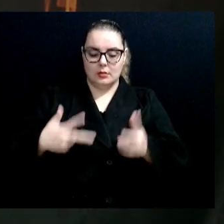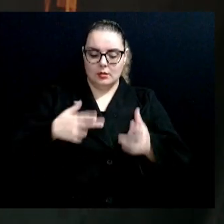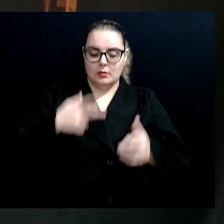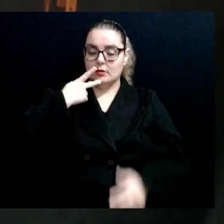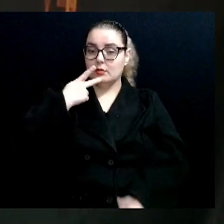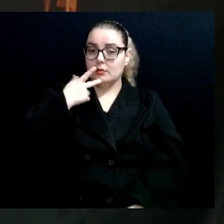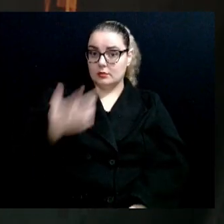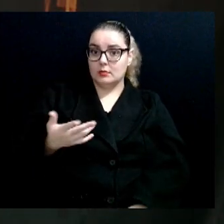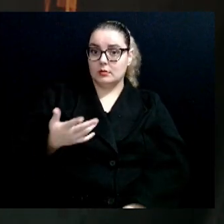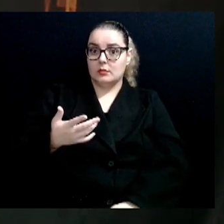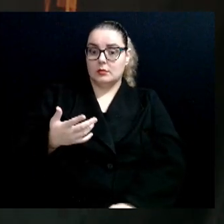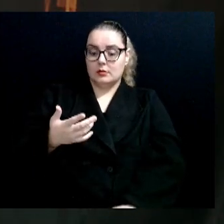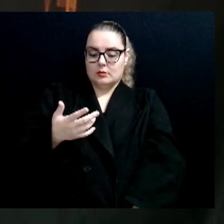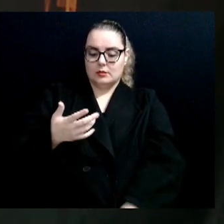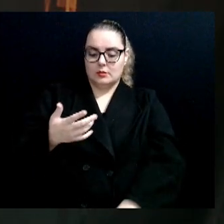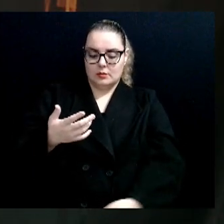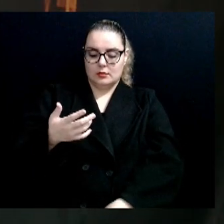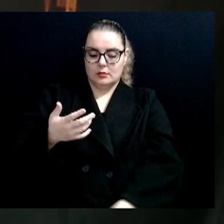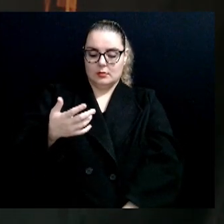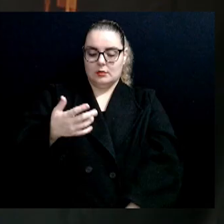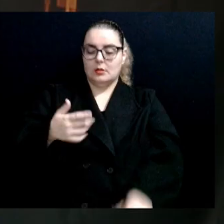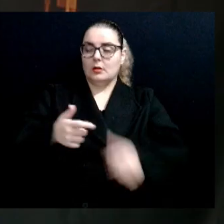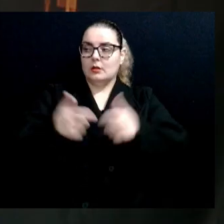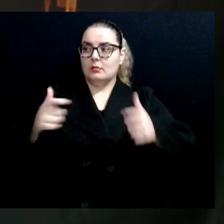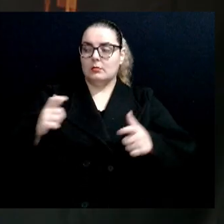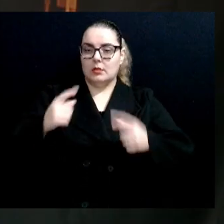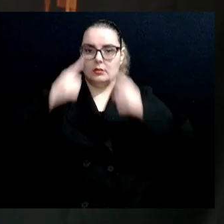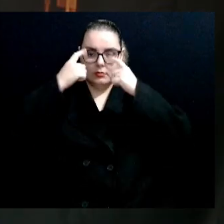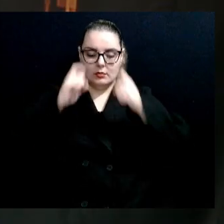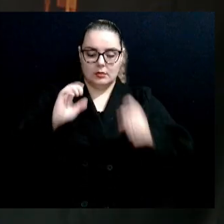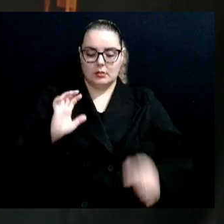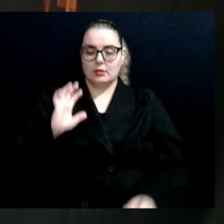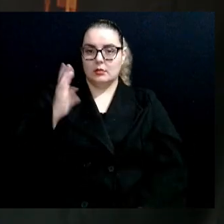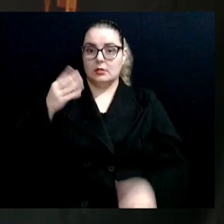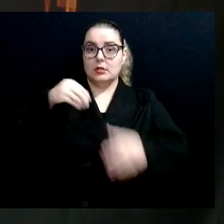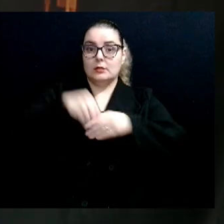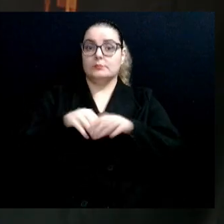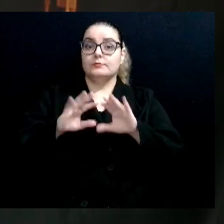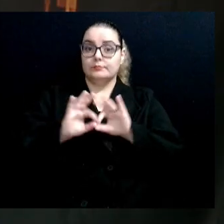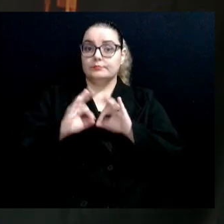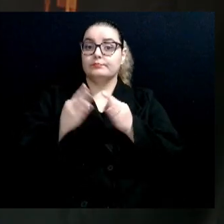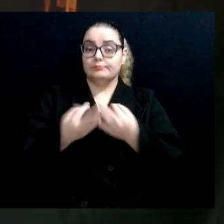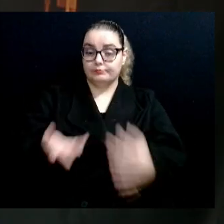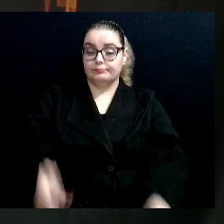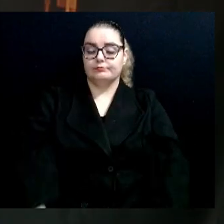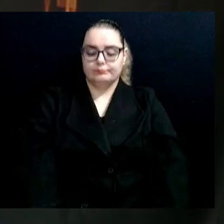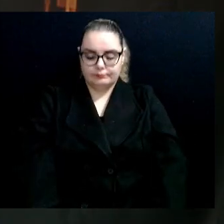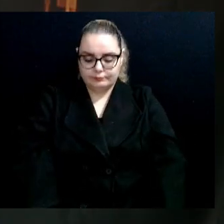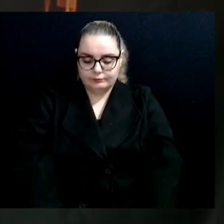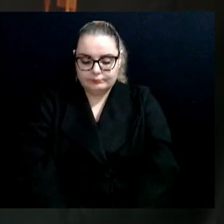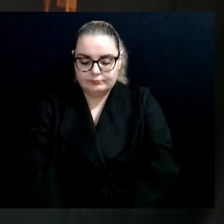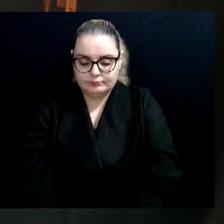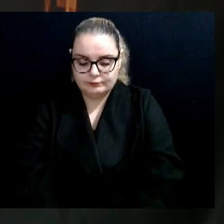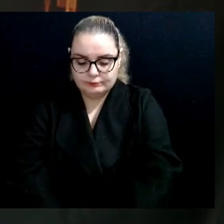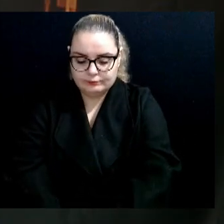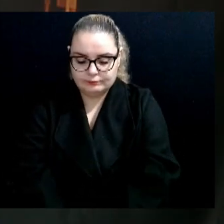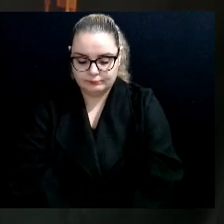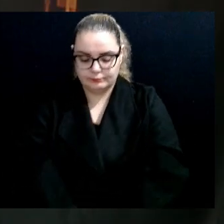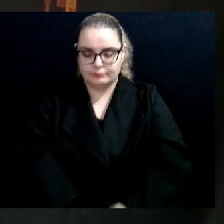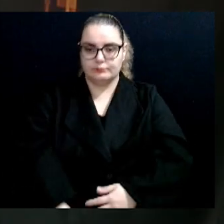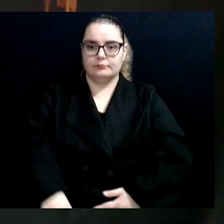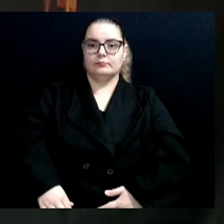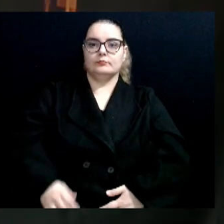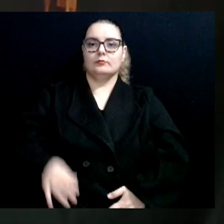maioria das violências acontece dentro do ambiente familiar. E aí, se a gente coloca